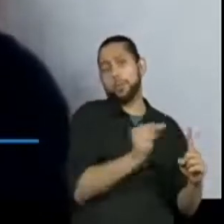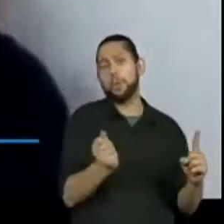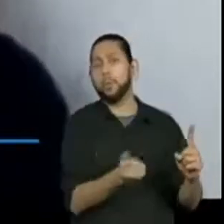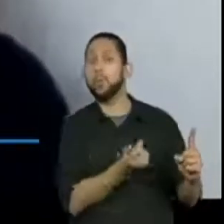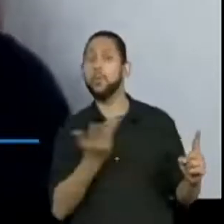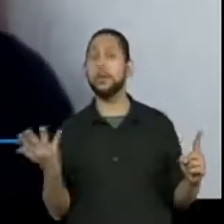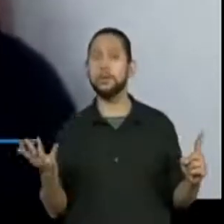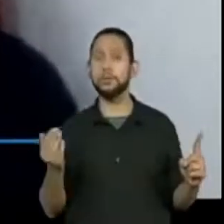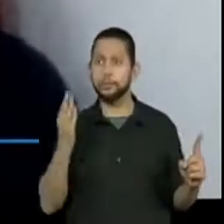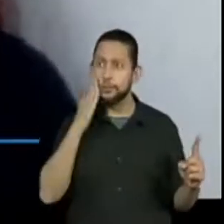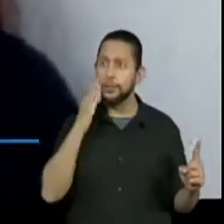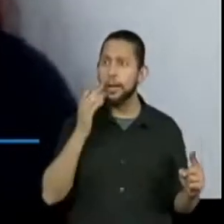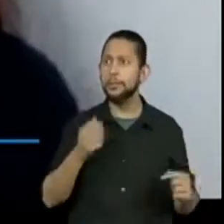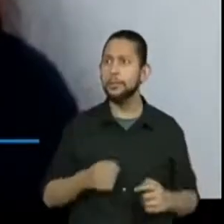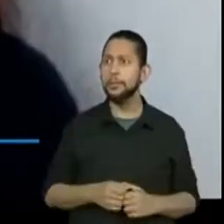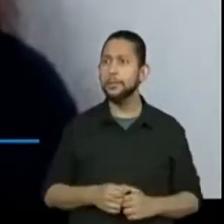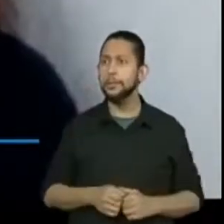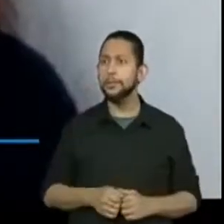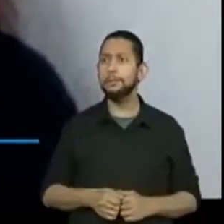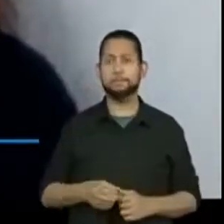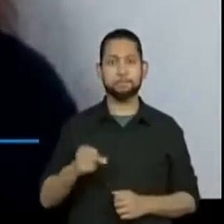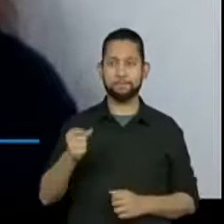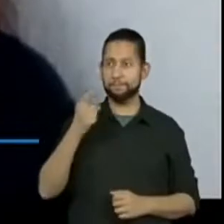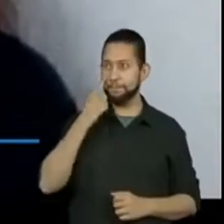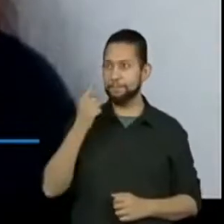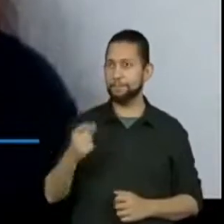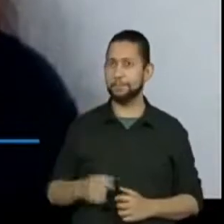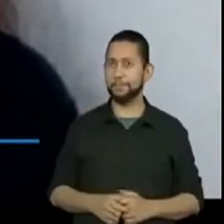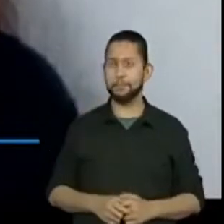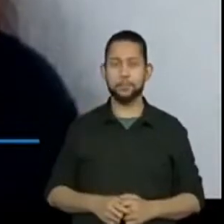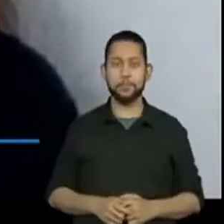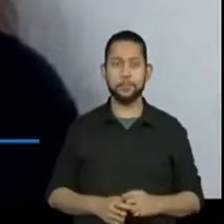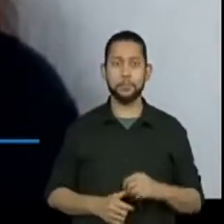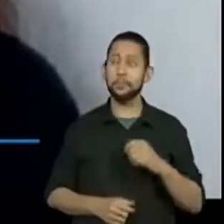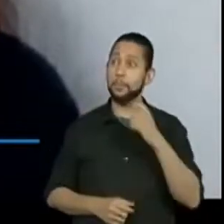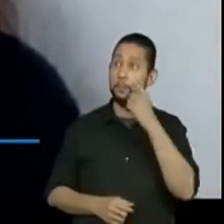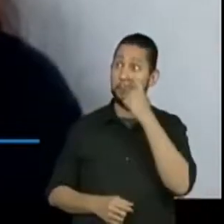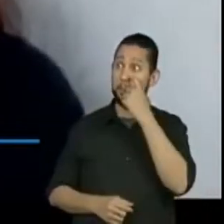já sabem, mas vamos lá.